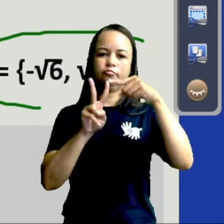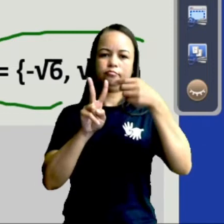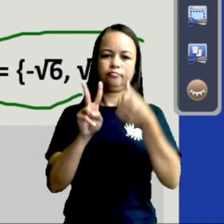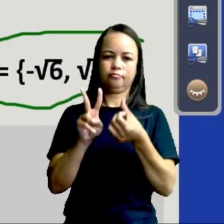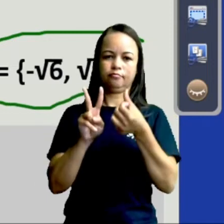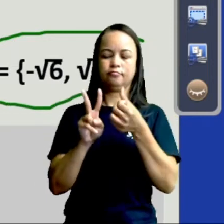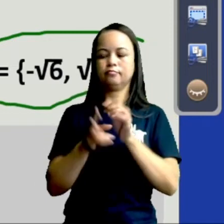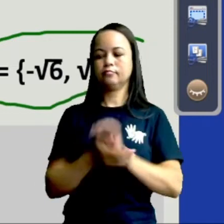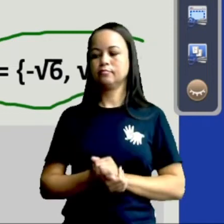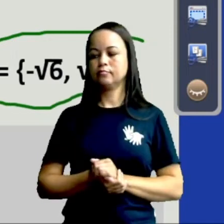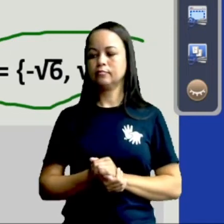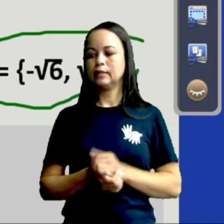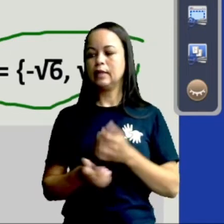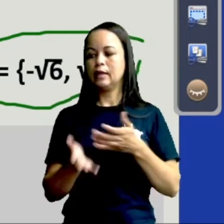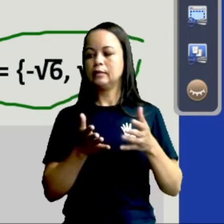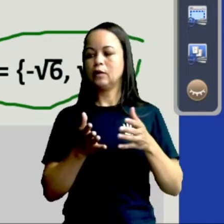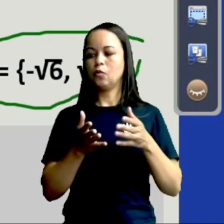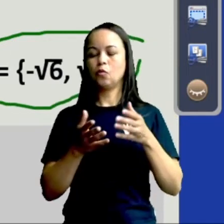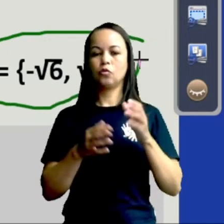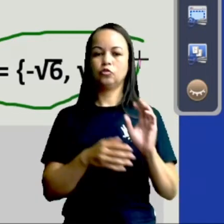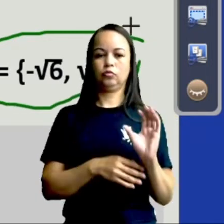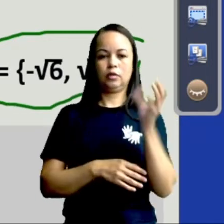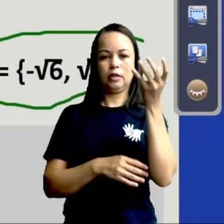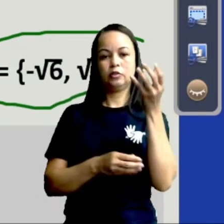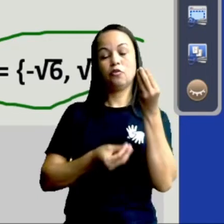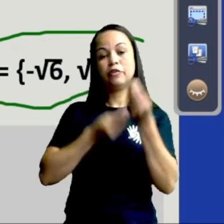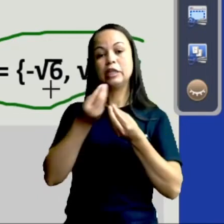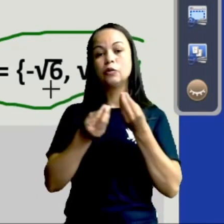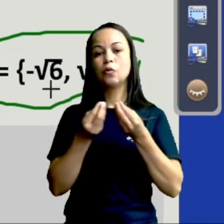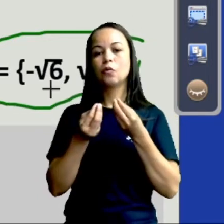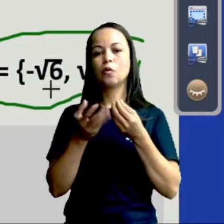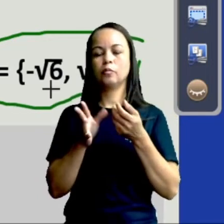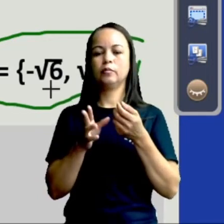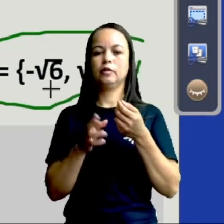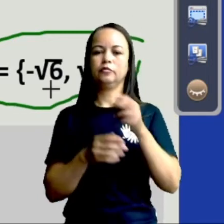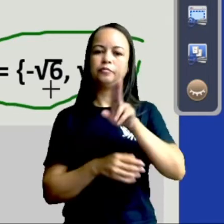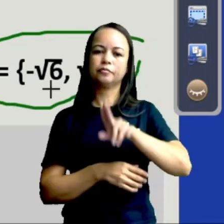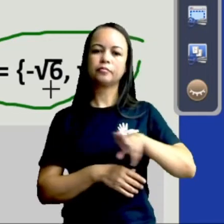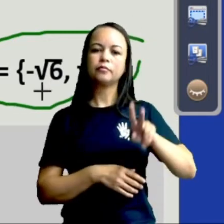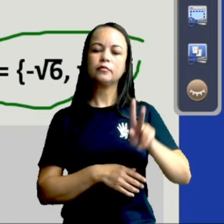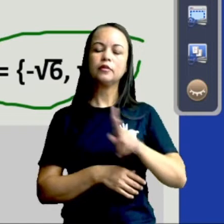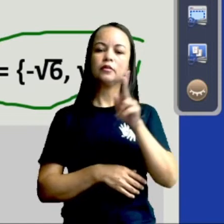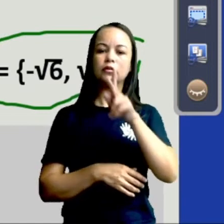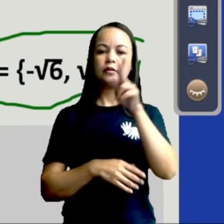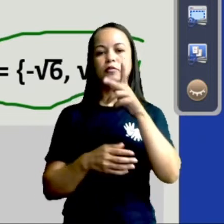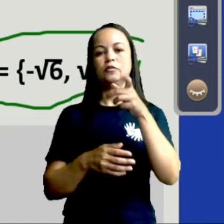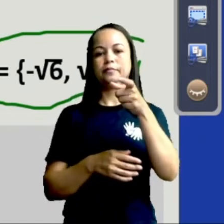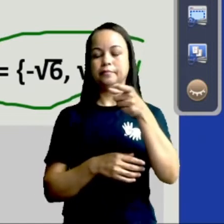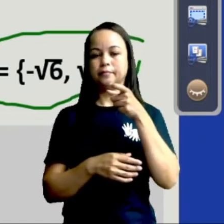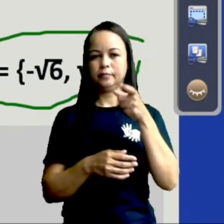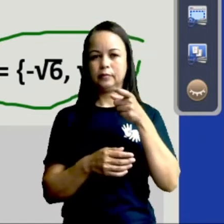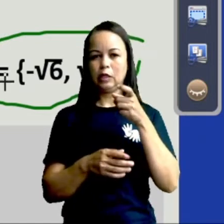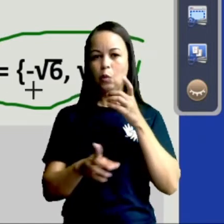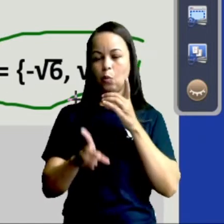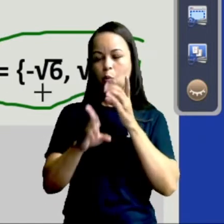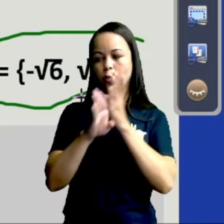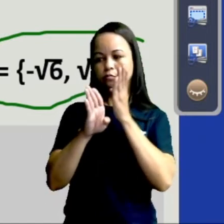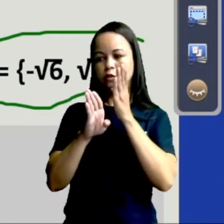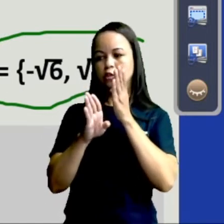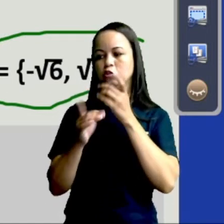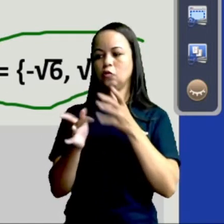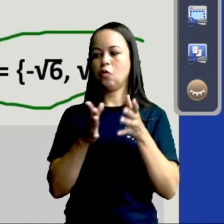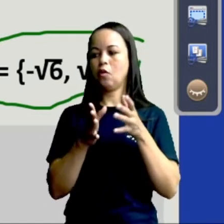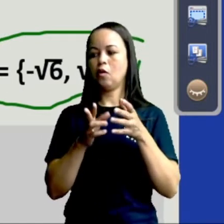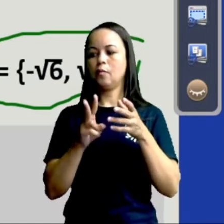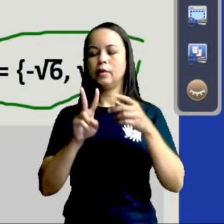tem um conjunto de solução formado pelos valores de x, ok? Quando a gente chega aqui e descobre o x, a gente